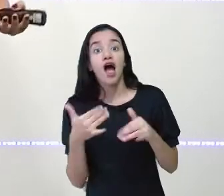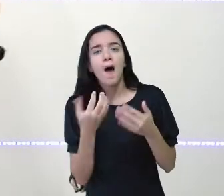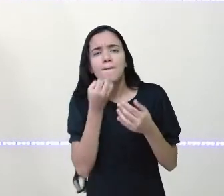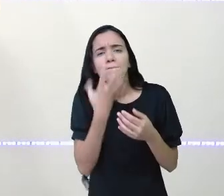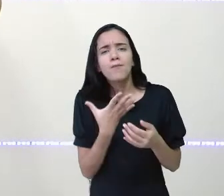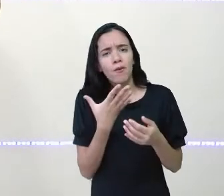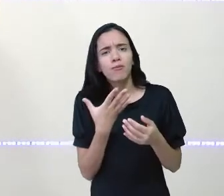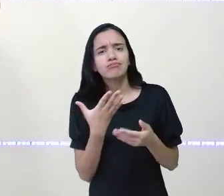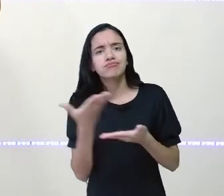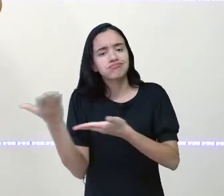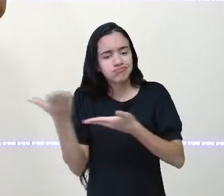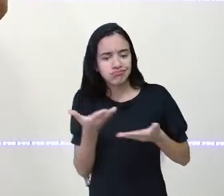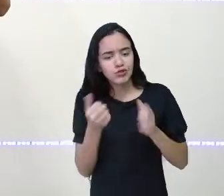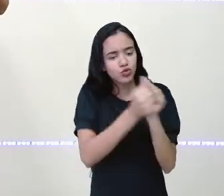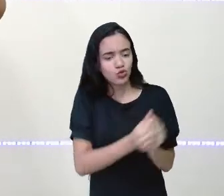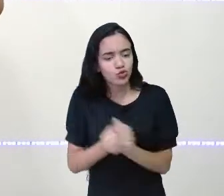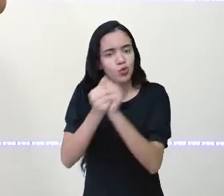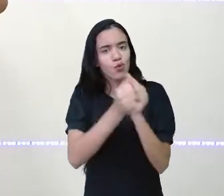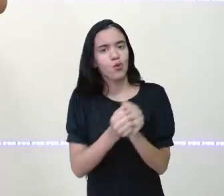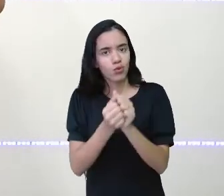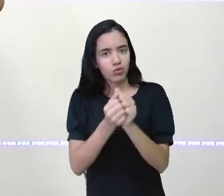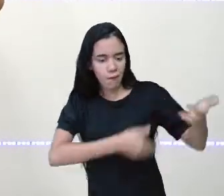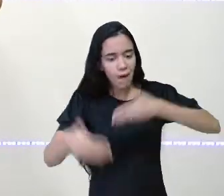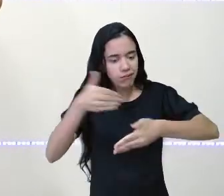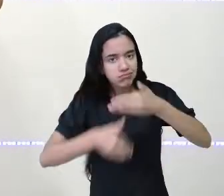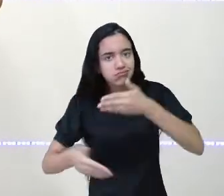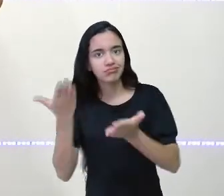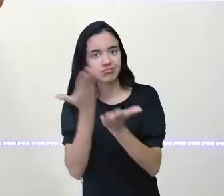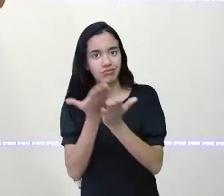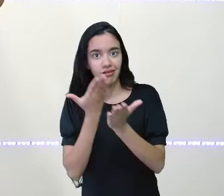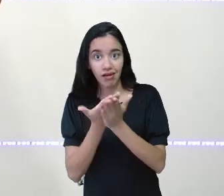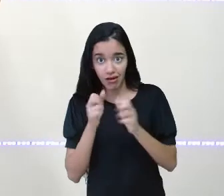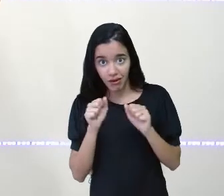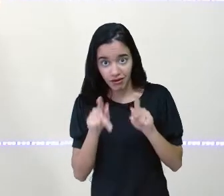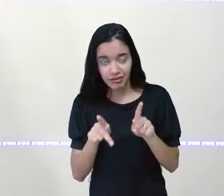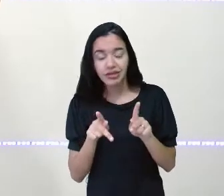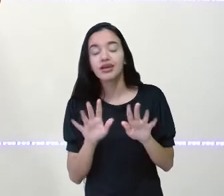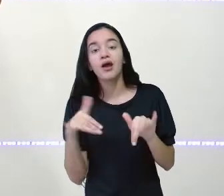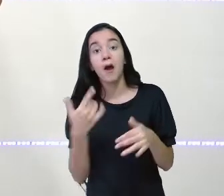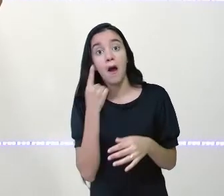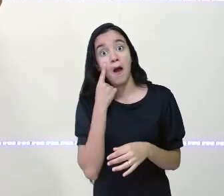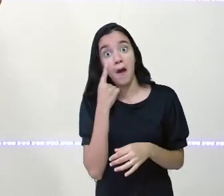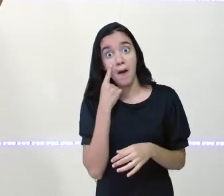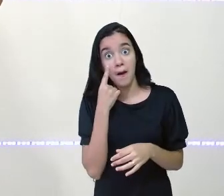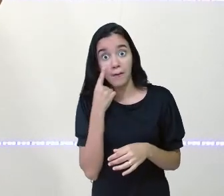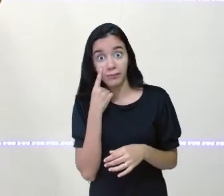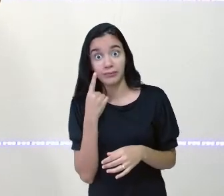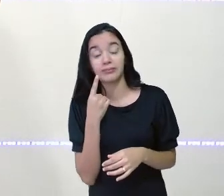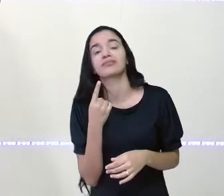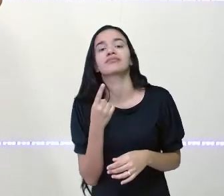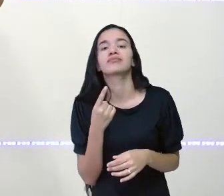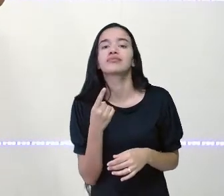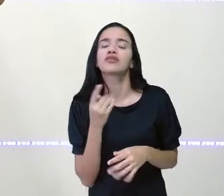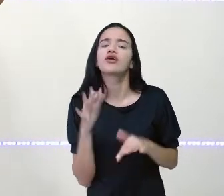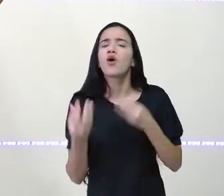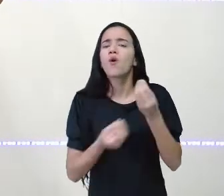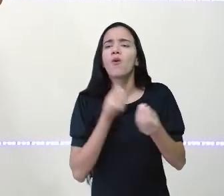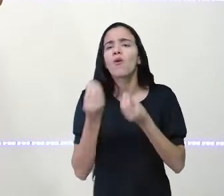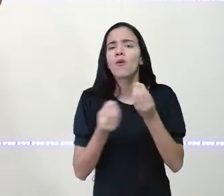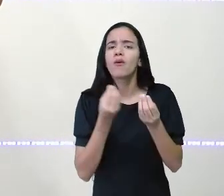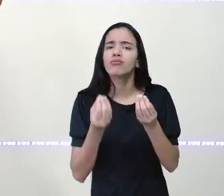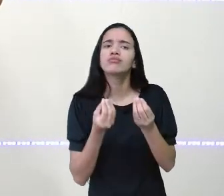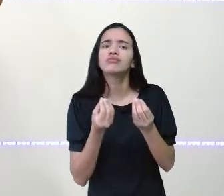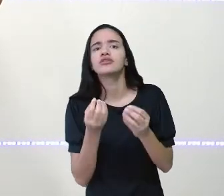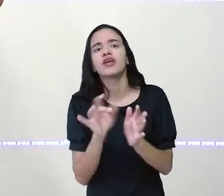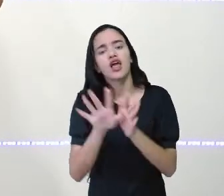bom tê-la aqui também conosco. Participem da aula, tá certo? Olha, Lucas, Nuala, como são formados